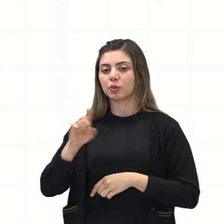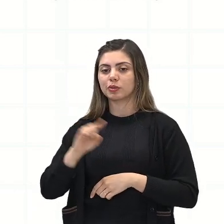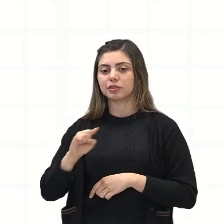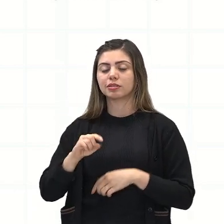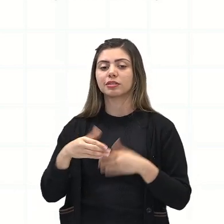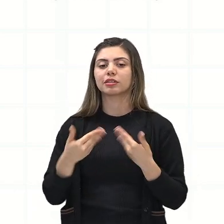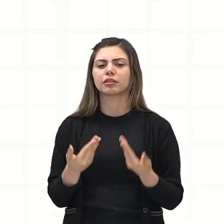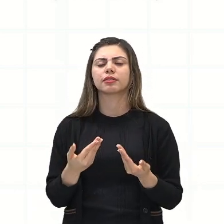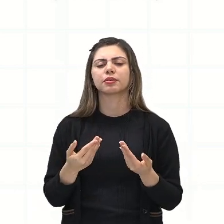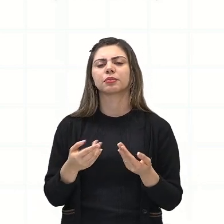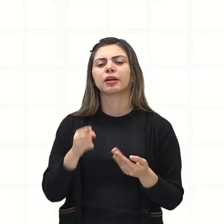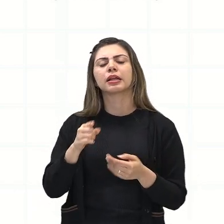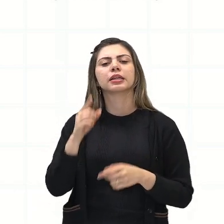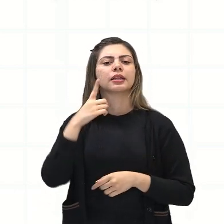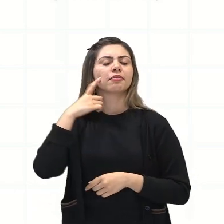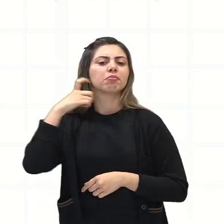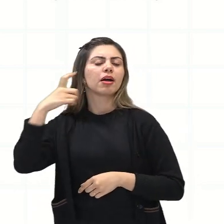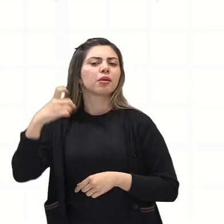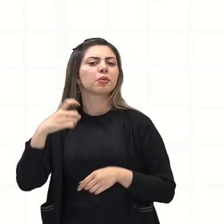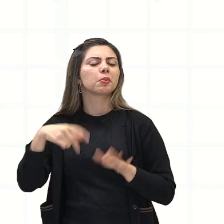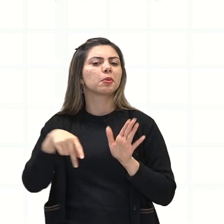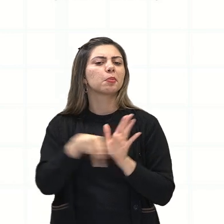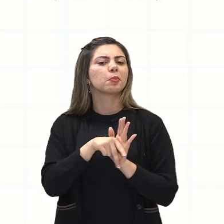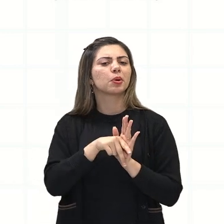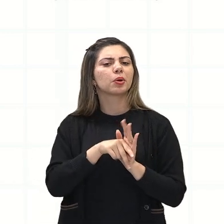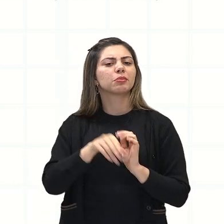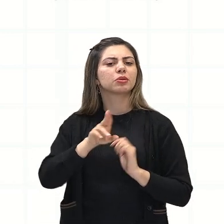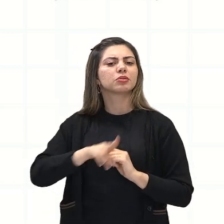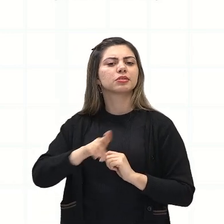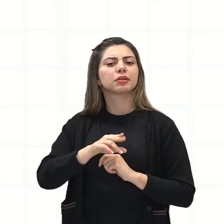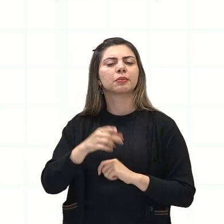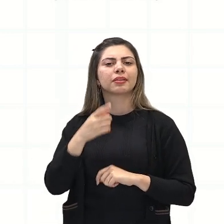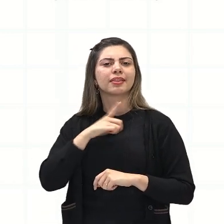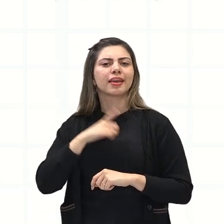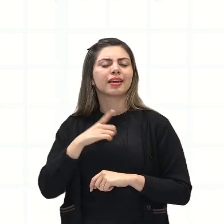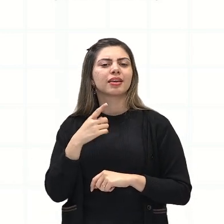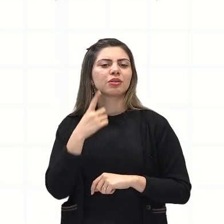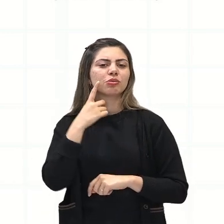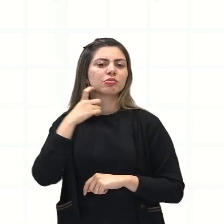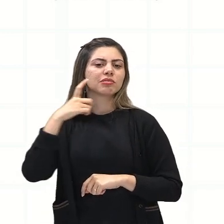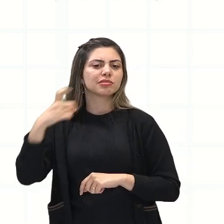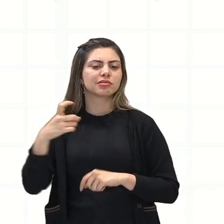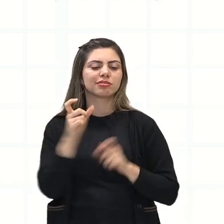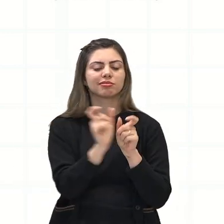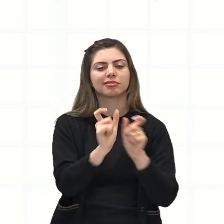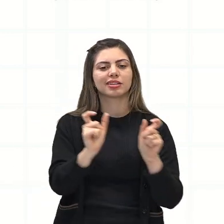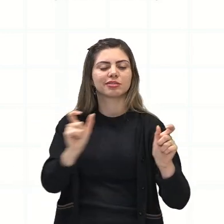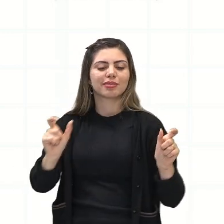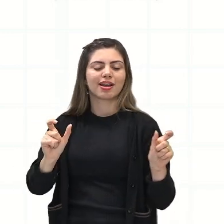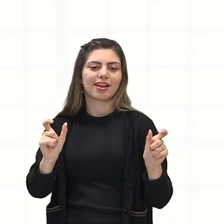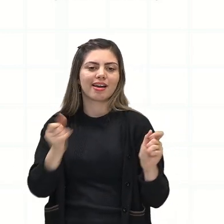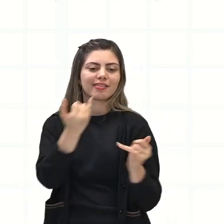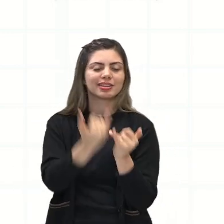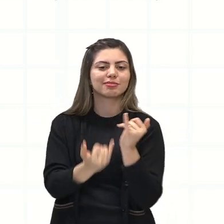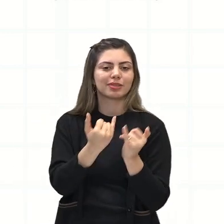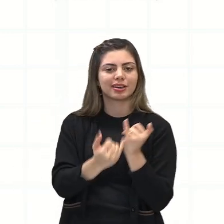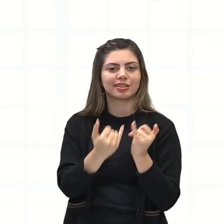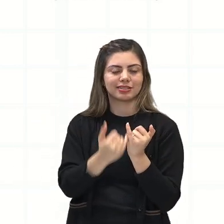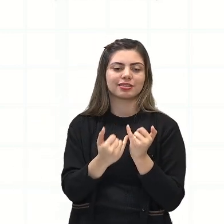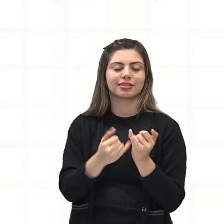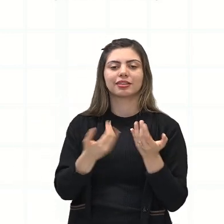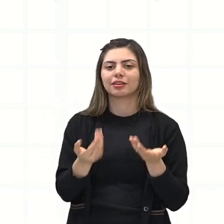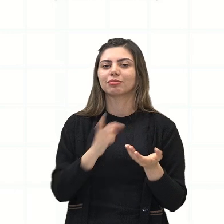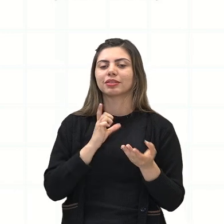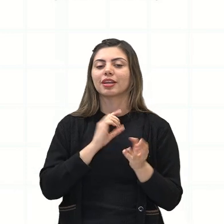traz justamente nesse som do V, o som do L, ao mesmo tempo que vão brincando também com as vogais e gera alguma